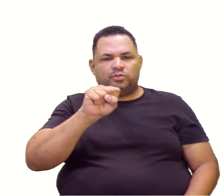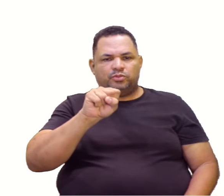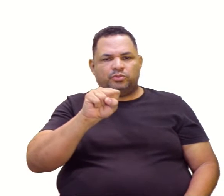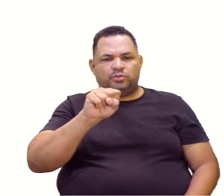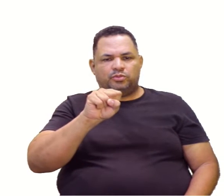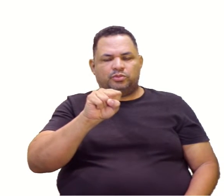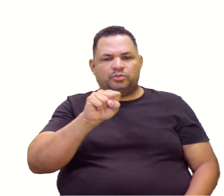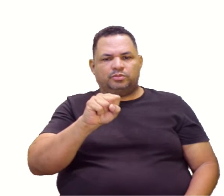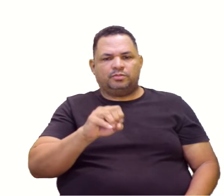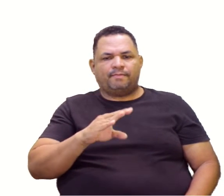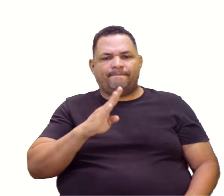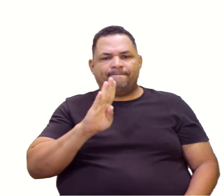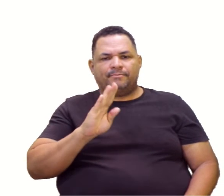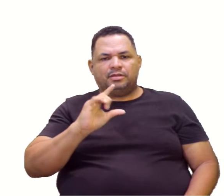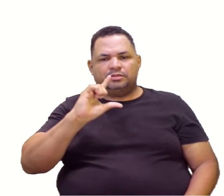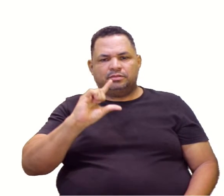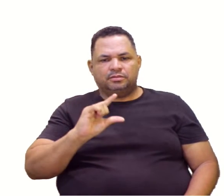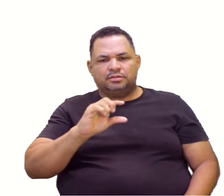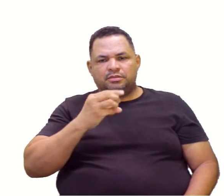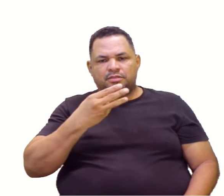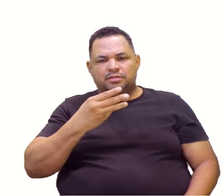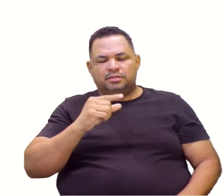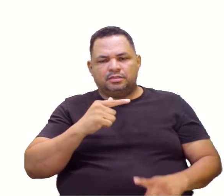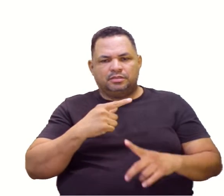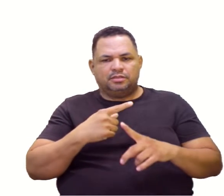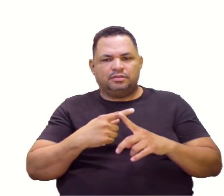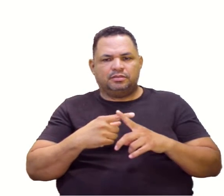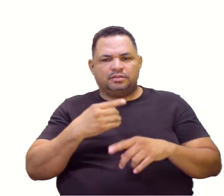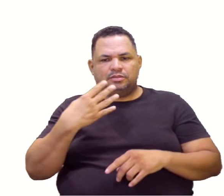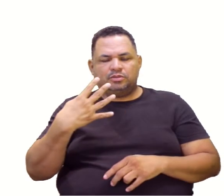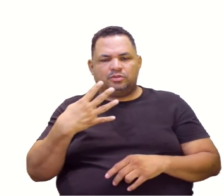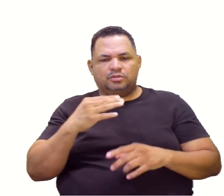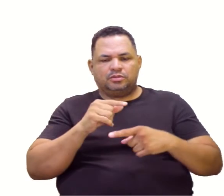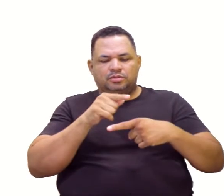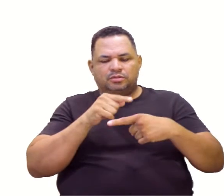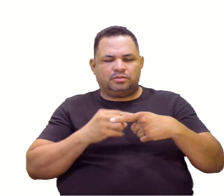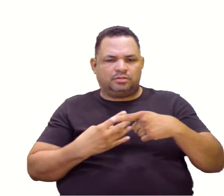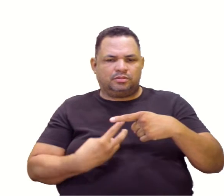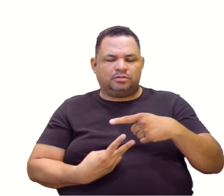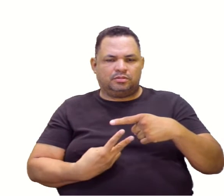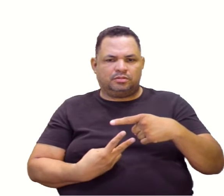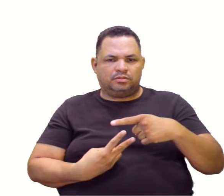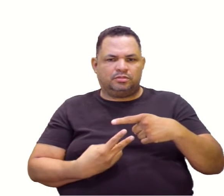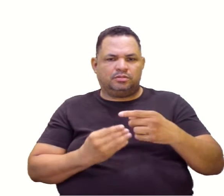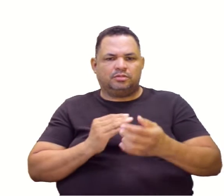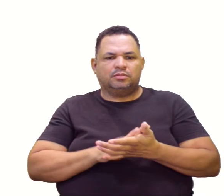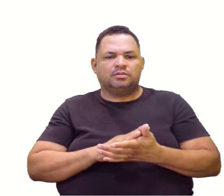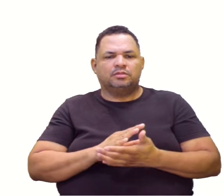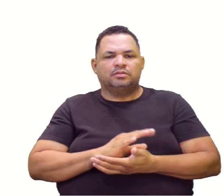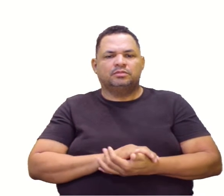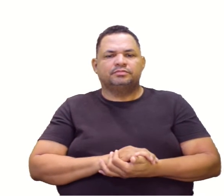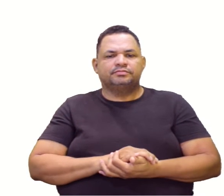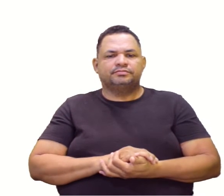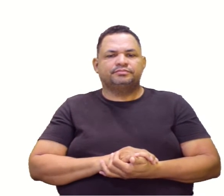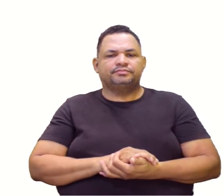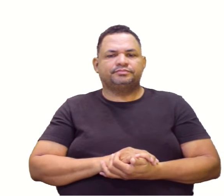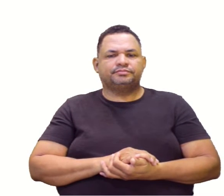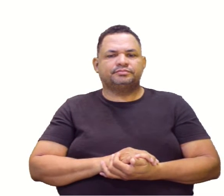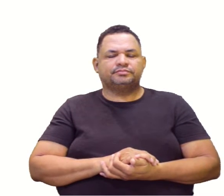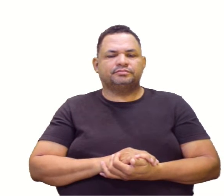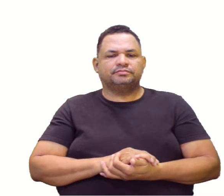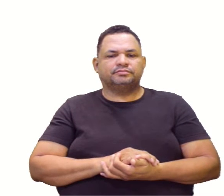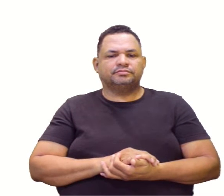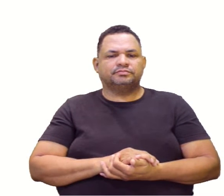né? 3,8 é lá em cima. Mais a base menor, 3, vezes a altura, que é 4, dividido por 2. Aqui dá para dividir logo 4 por 2, né?